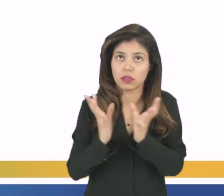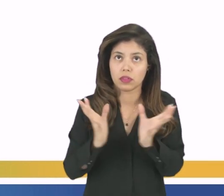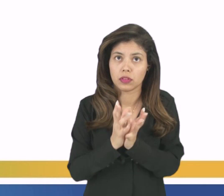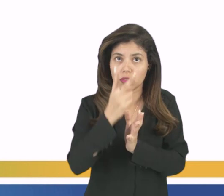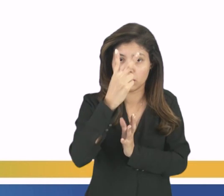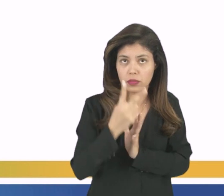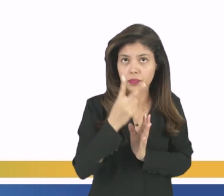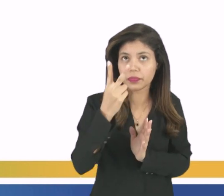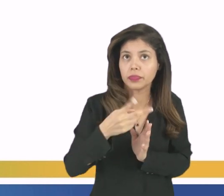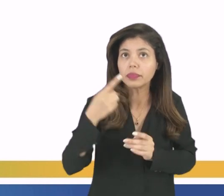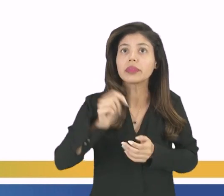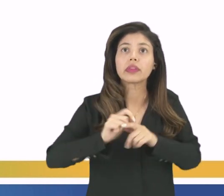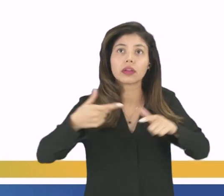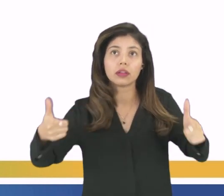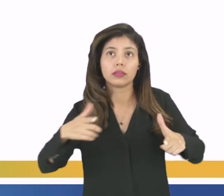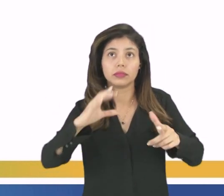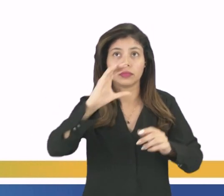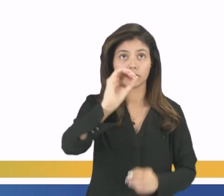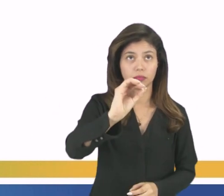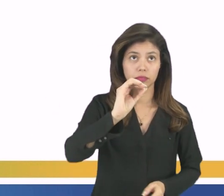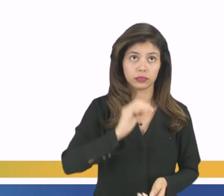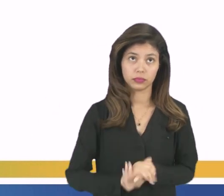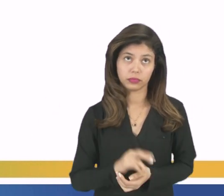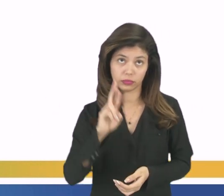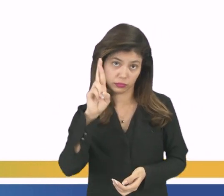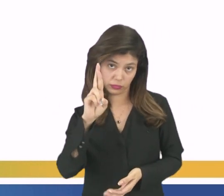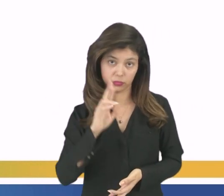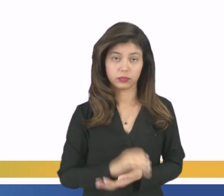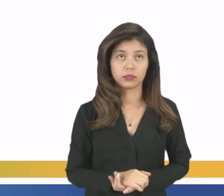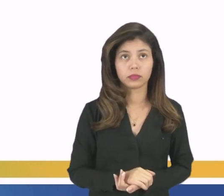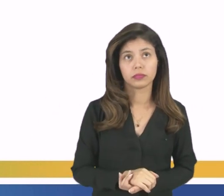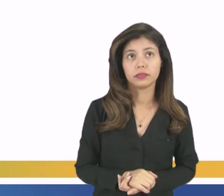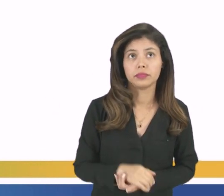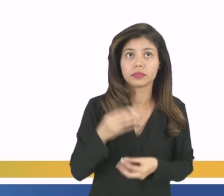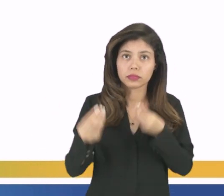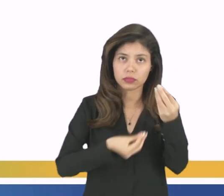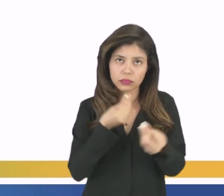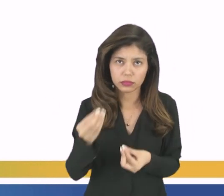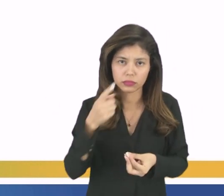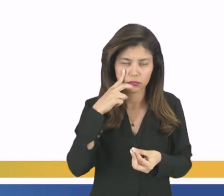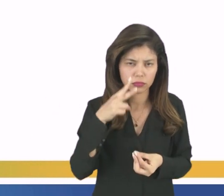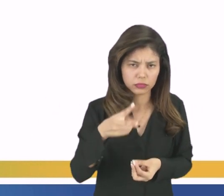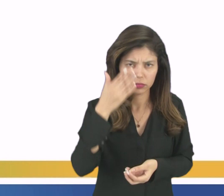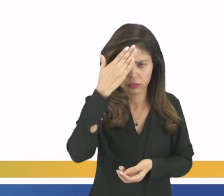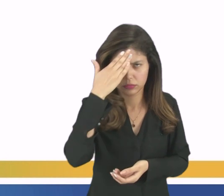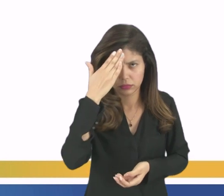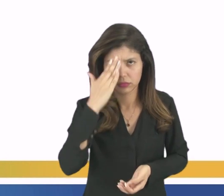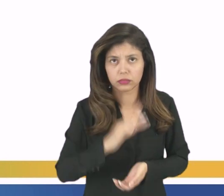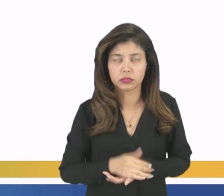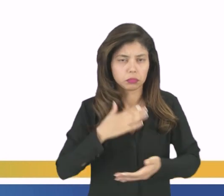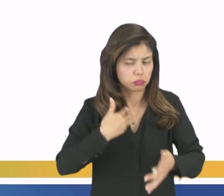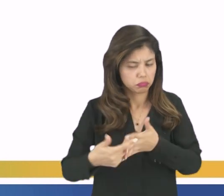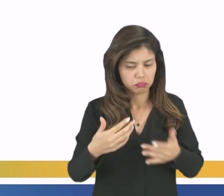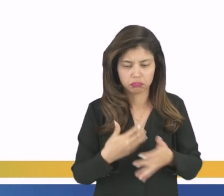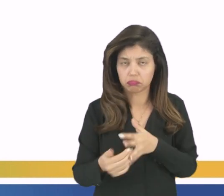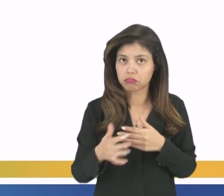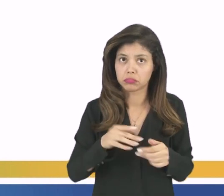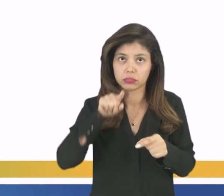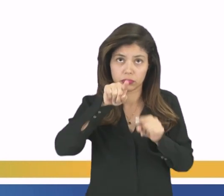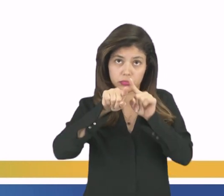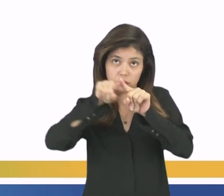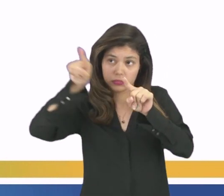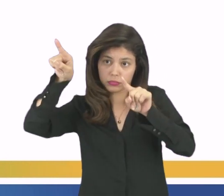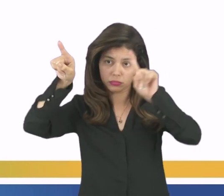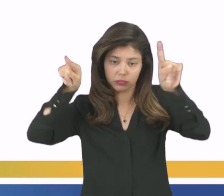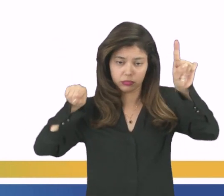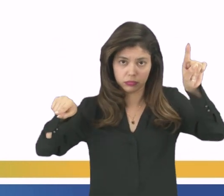conjunto de pontos do espaço qual a distância do centro é equivalente ao raio. É como se você entendesse aqui, ó, qualquer ponto que eu pegar